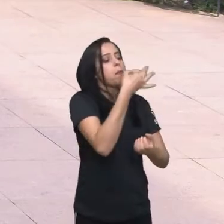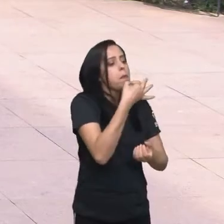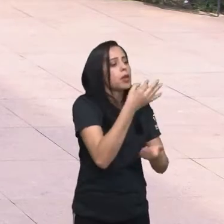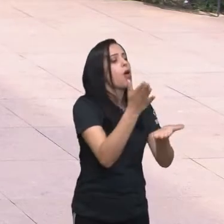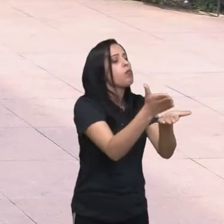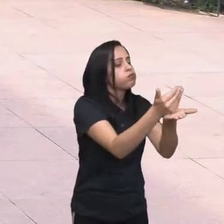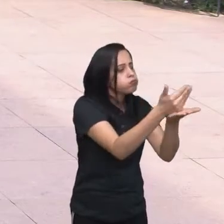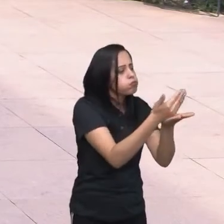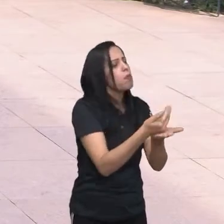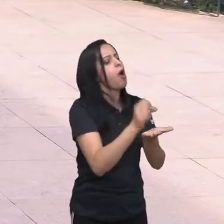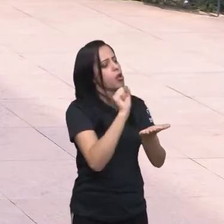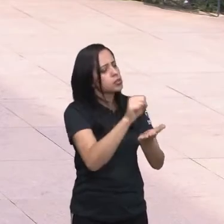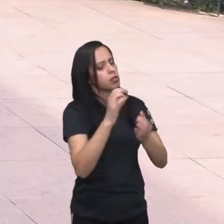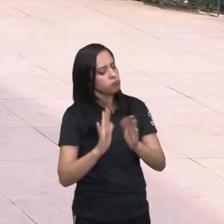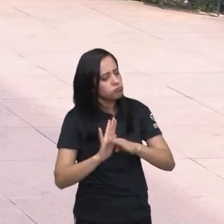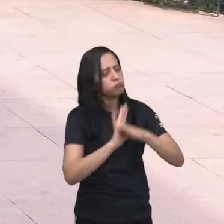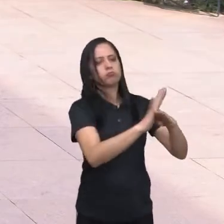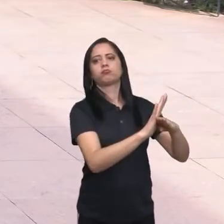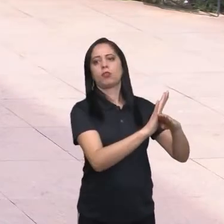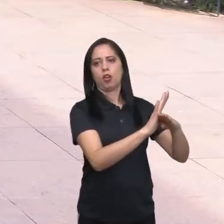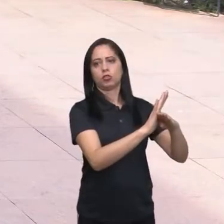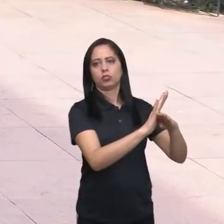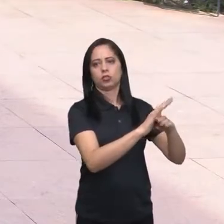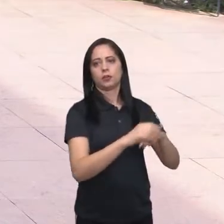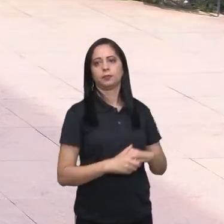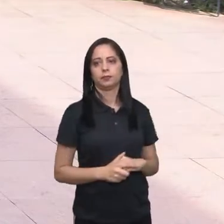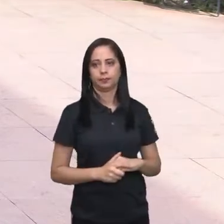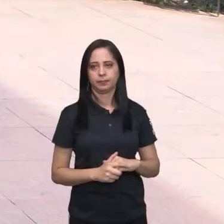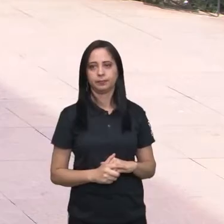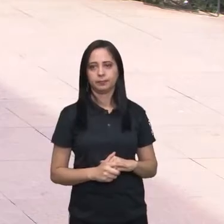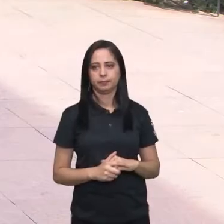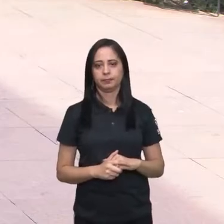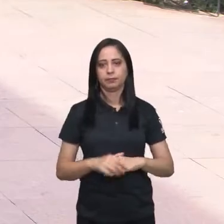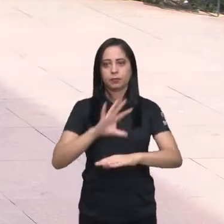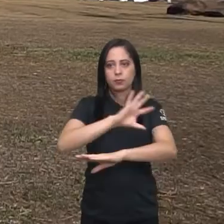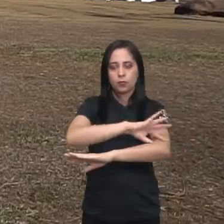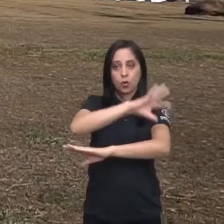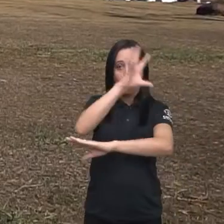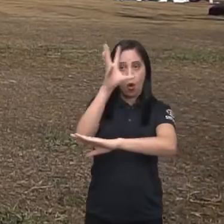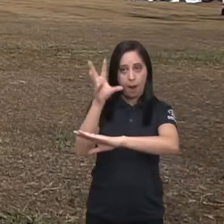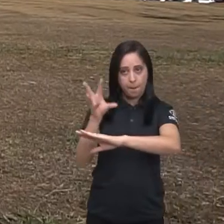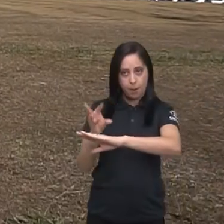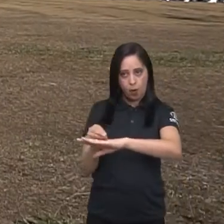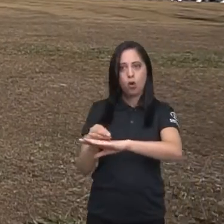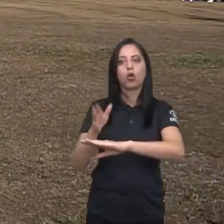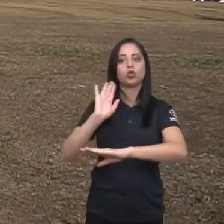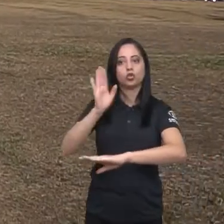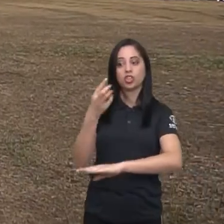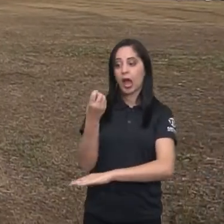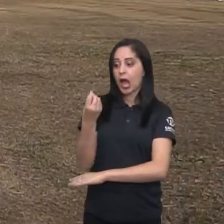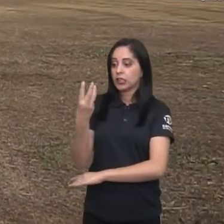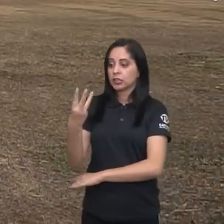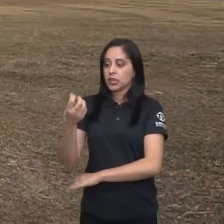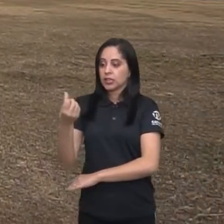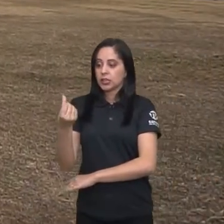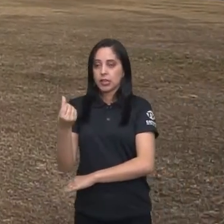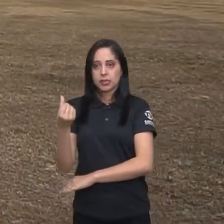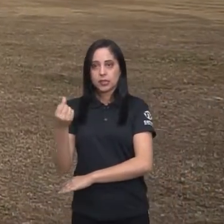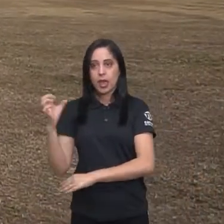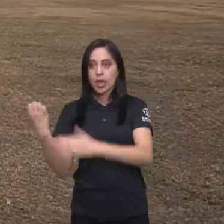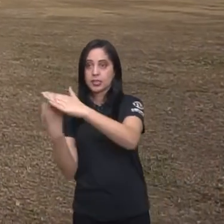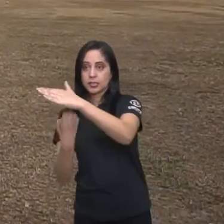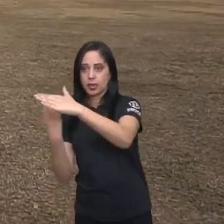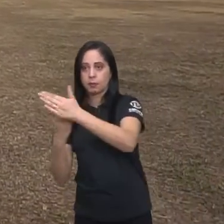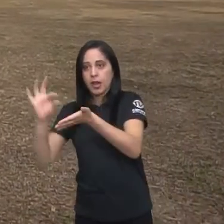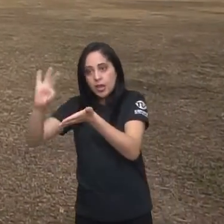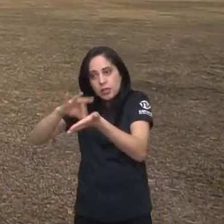essas pessoas para cada vez mais melhorar políticas públicas para essa categoria. O Agropolo Vale já conta com 36